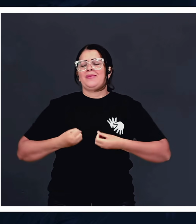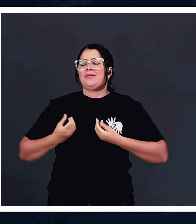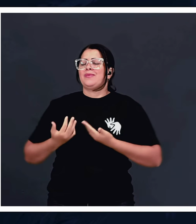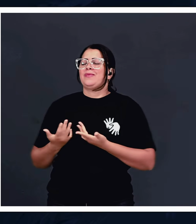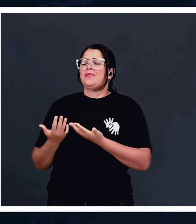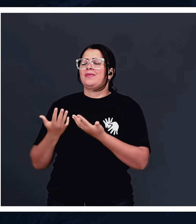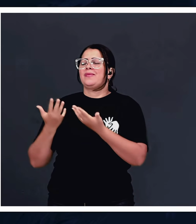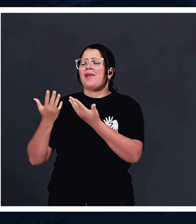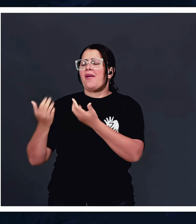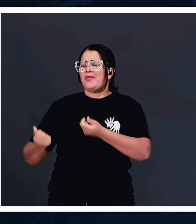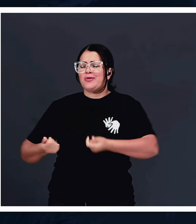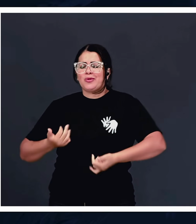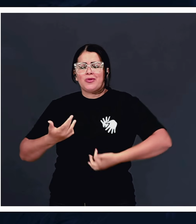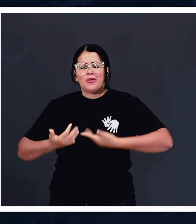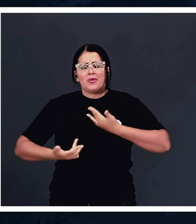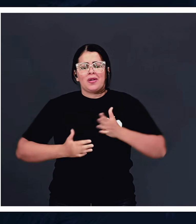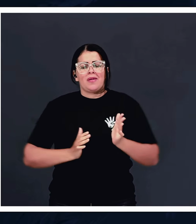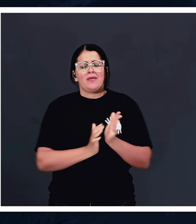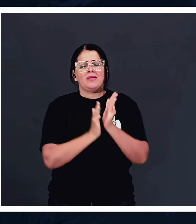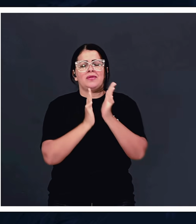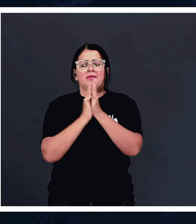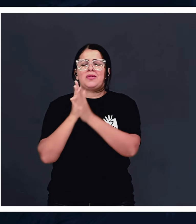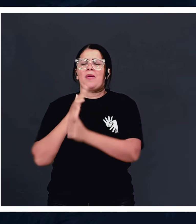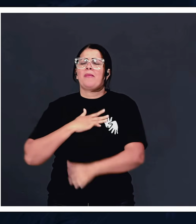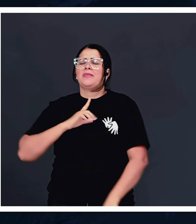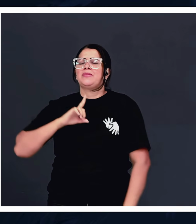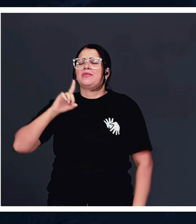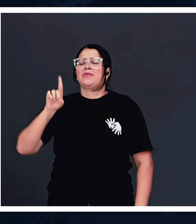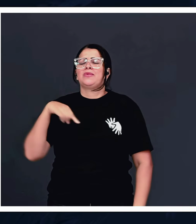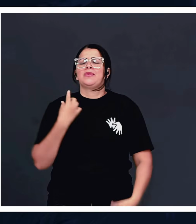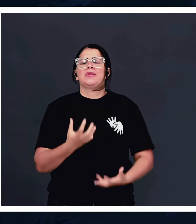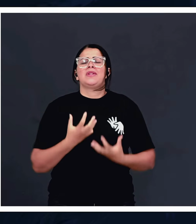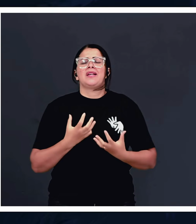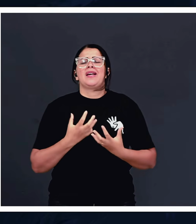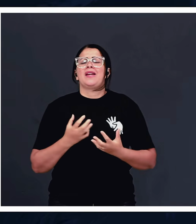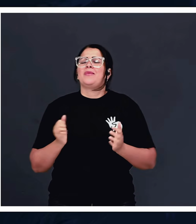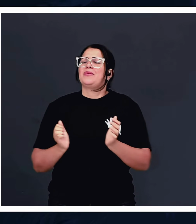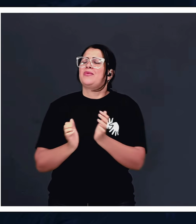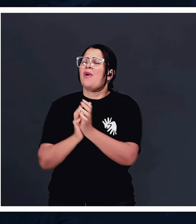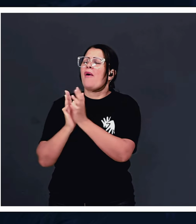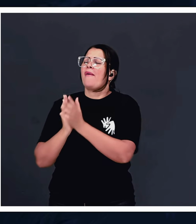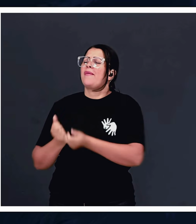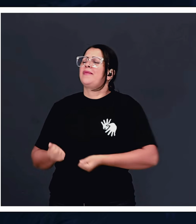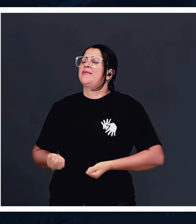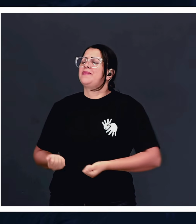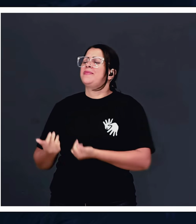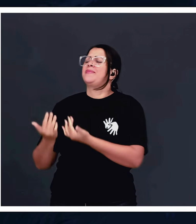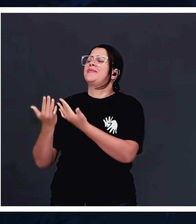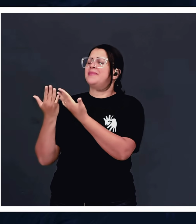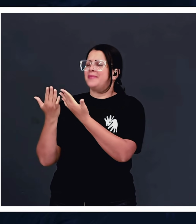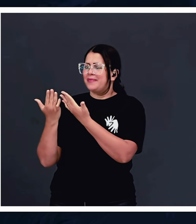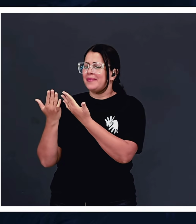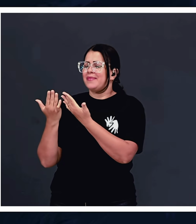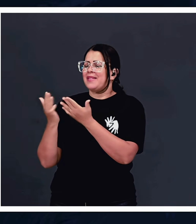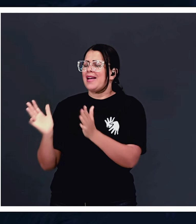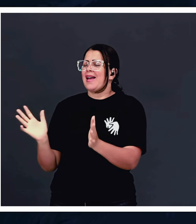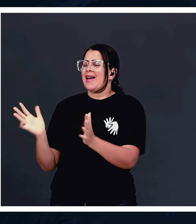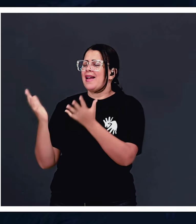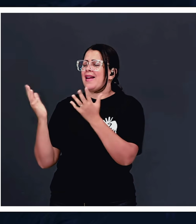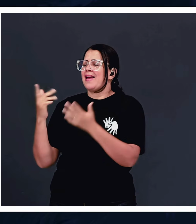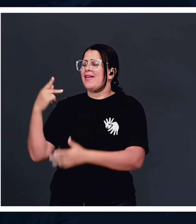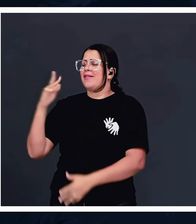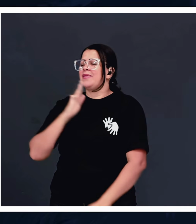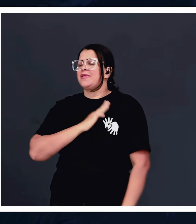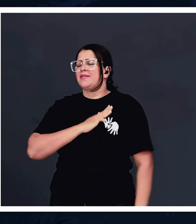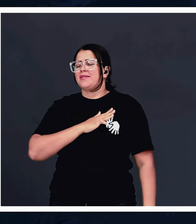é a essência da adoração, meu Deus. Nós queremos agradar a Ti, nós queremos satisfazer e alegrar o Seu coração,